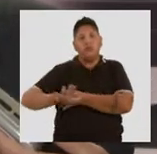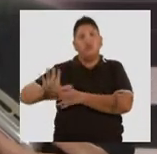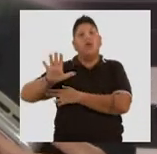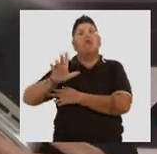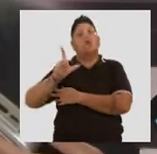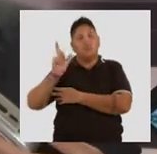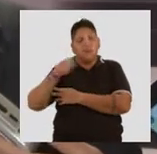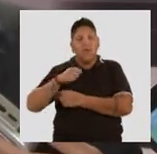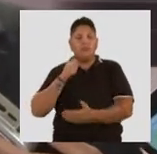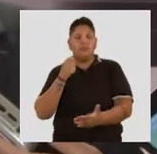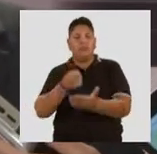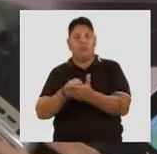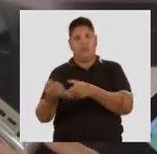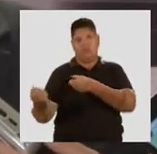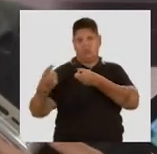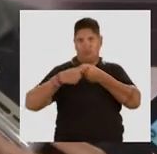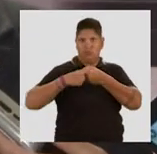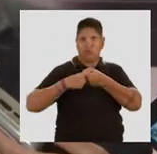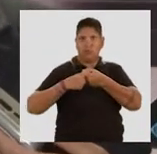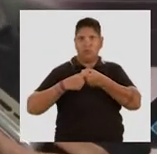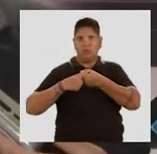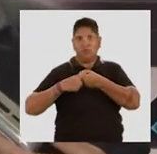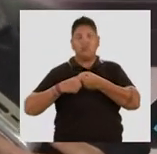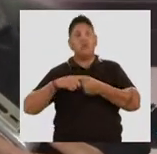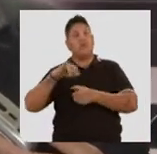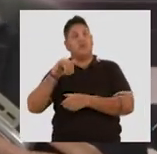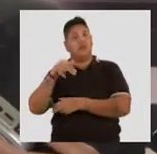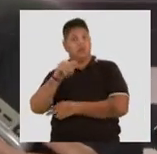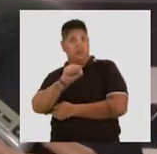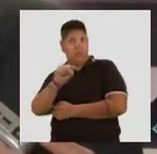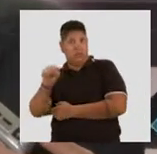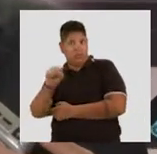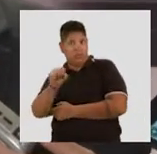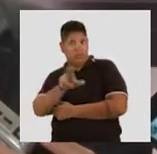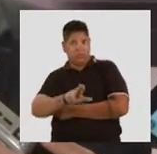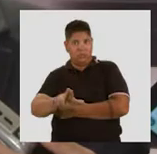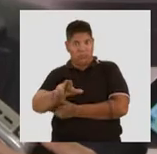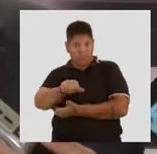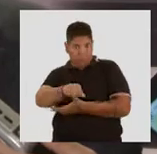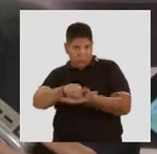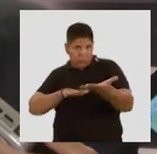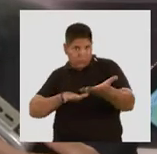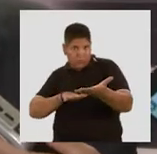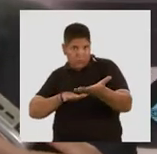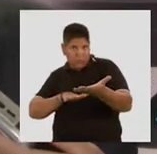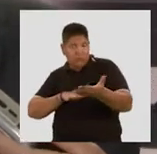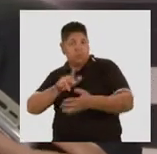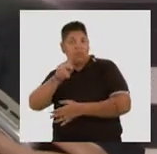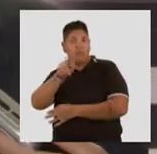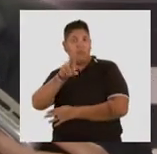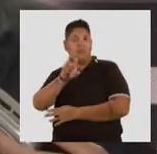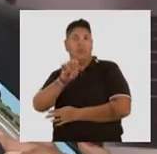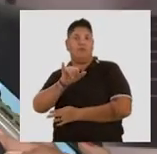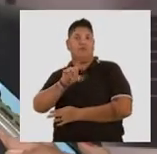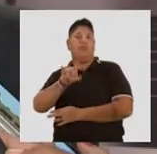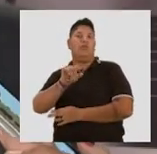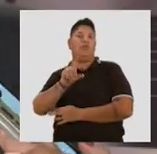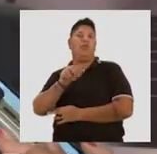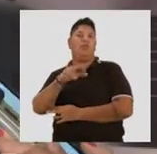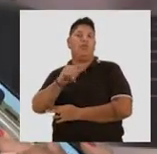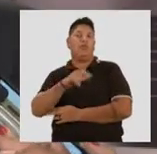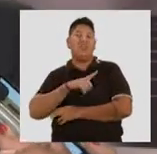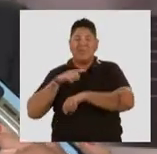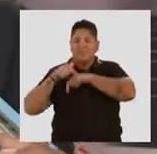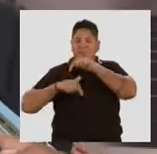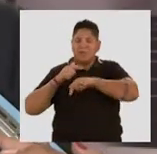União possa buscar o ressarcimento do INSS, através das ações regressivas previdenciárias. E esse